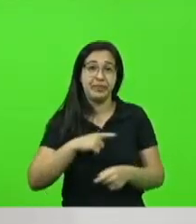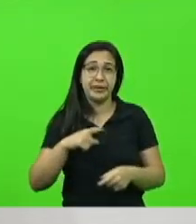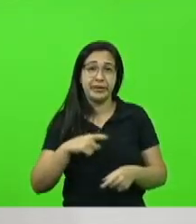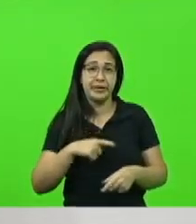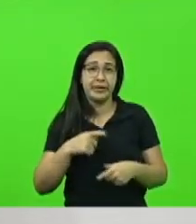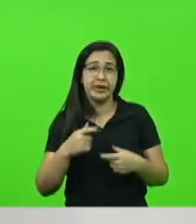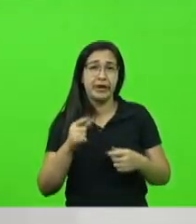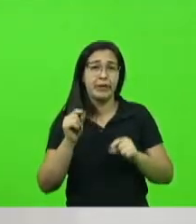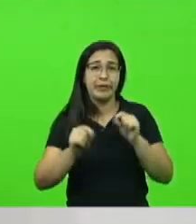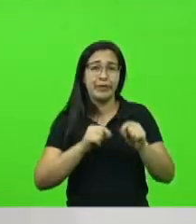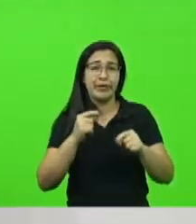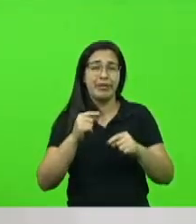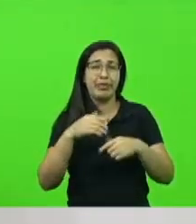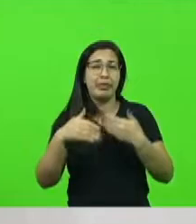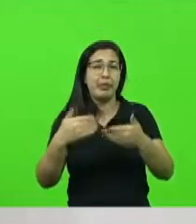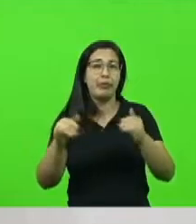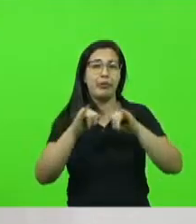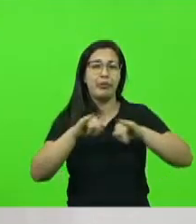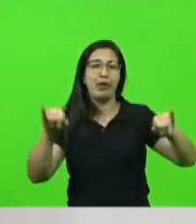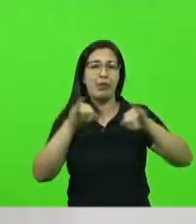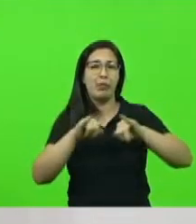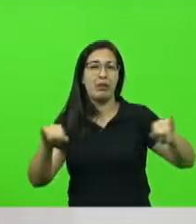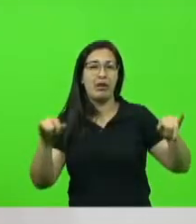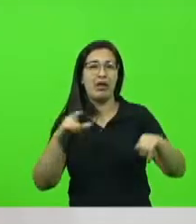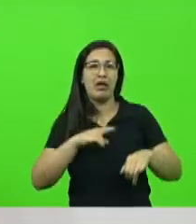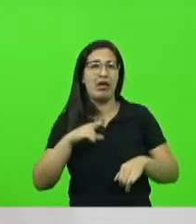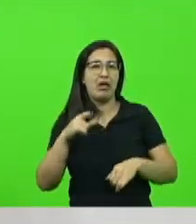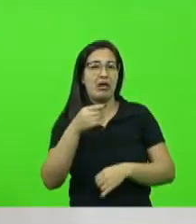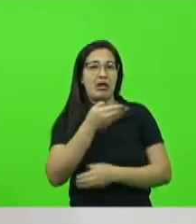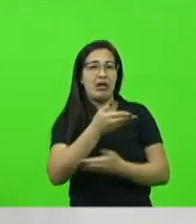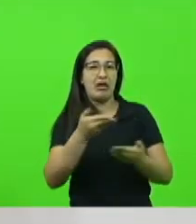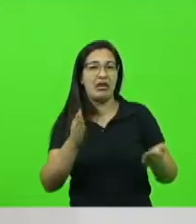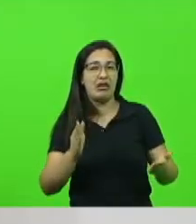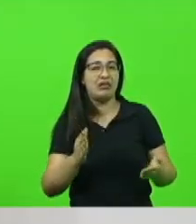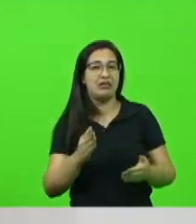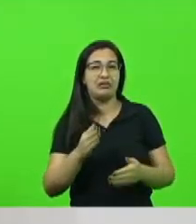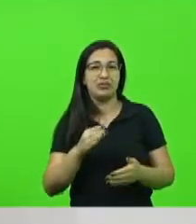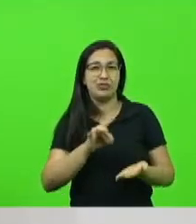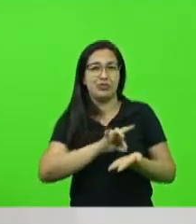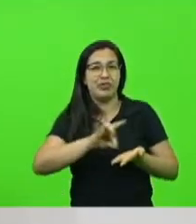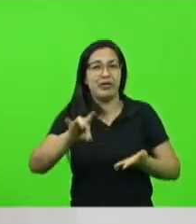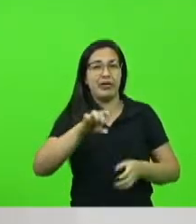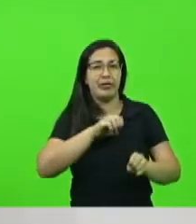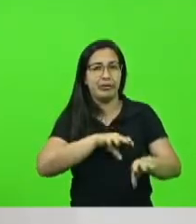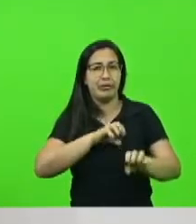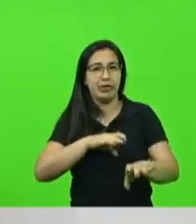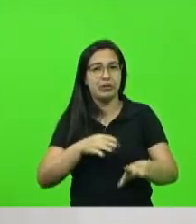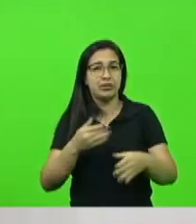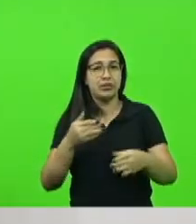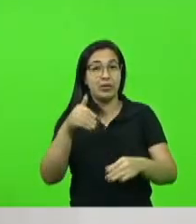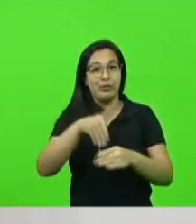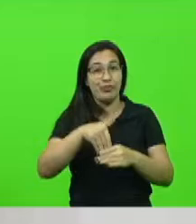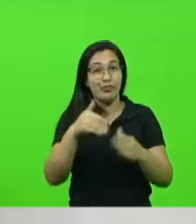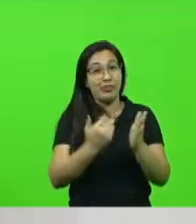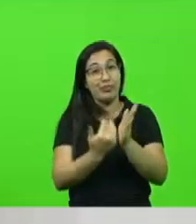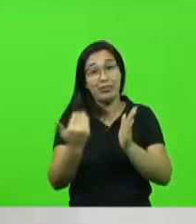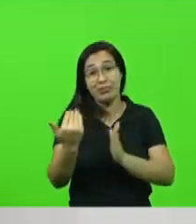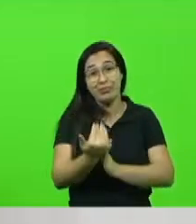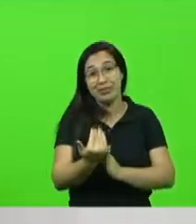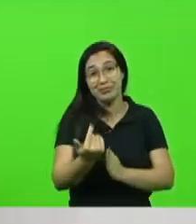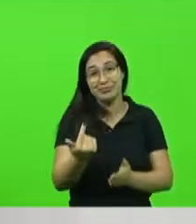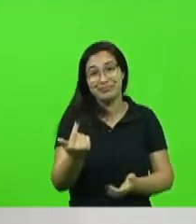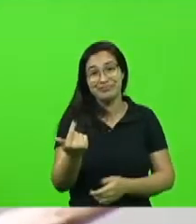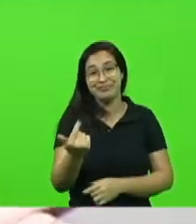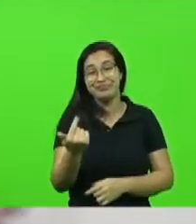da educação. Então, por você votar um aumento, estava votando um aumento, e nós não tínhamos